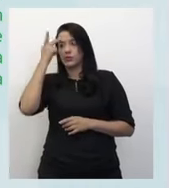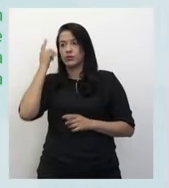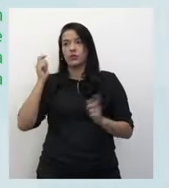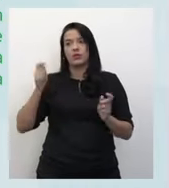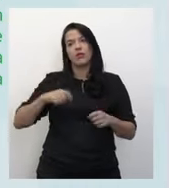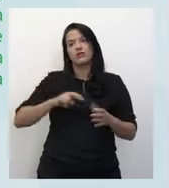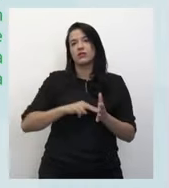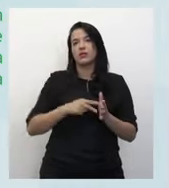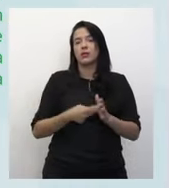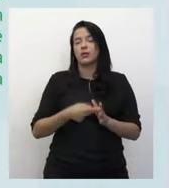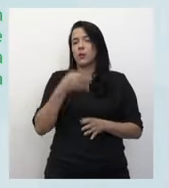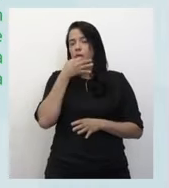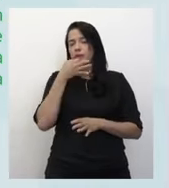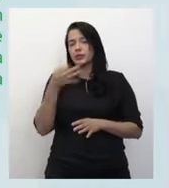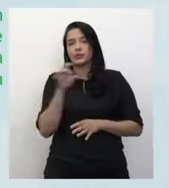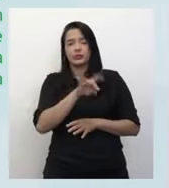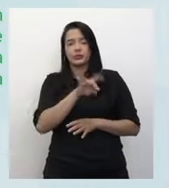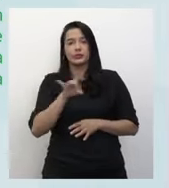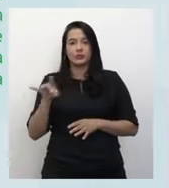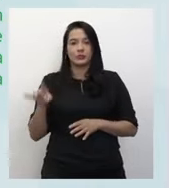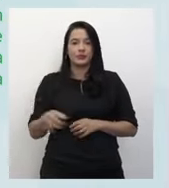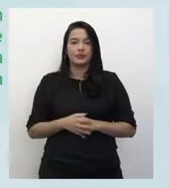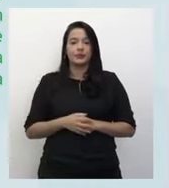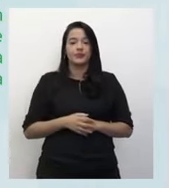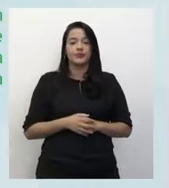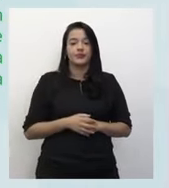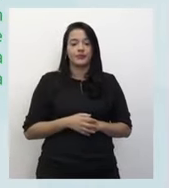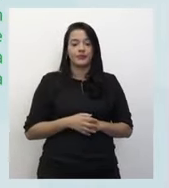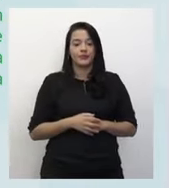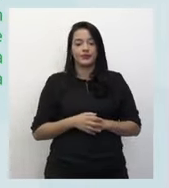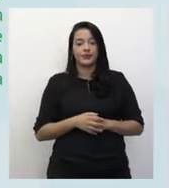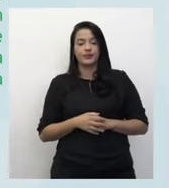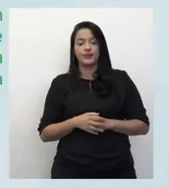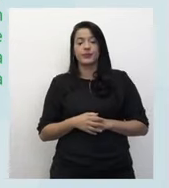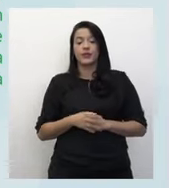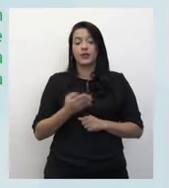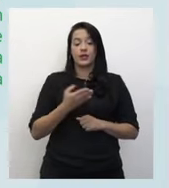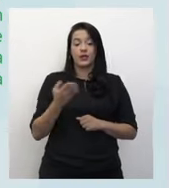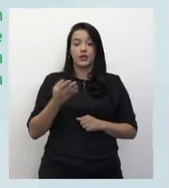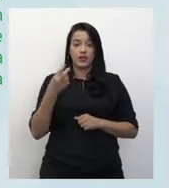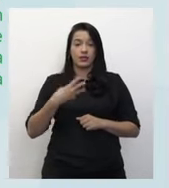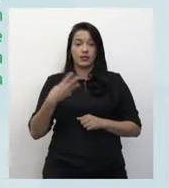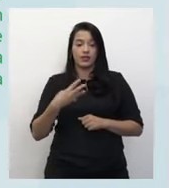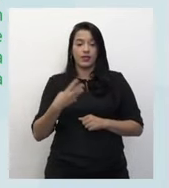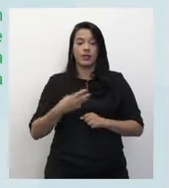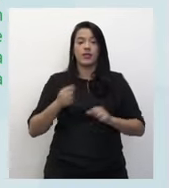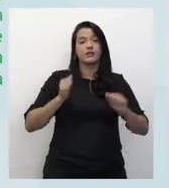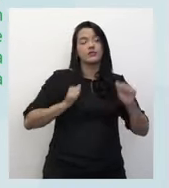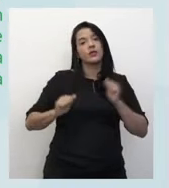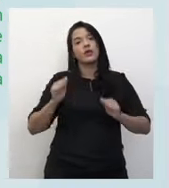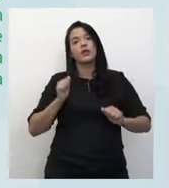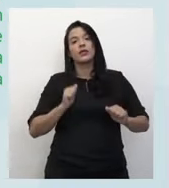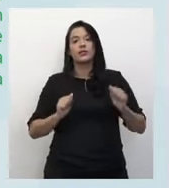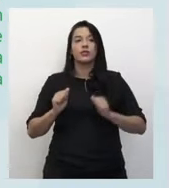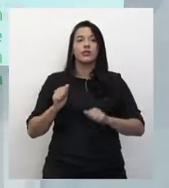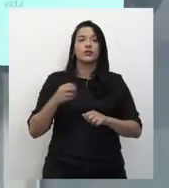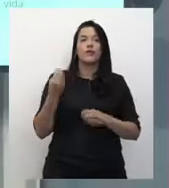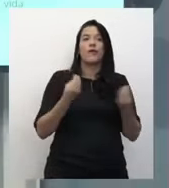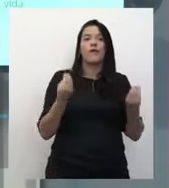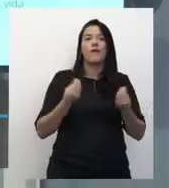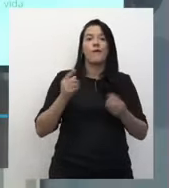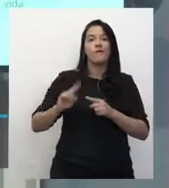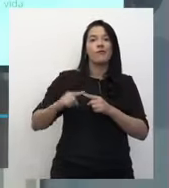focando, né? Intensificando essa ideia. E já a manchete 3, ela cria expectativas de como será a vida. Lembra que a gente falou que tem